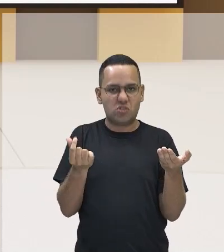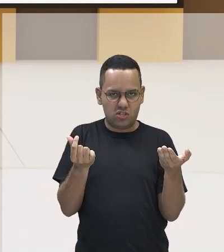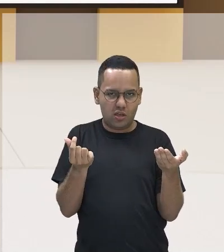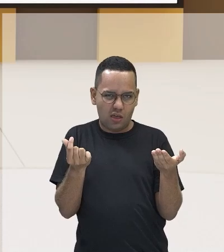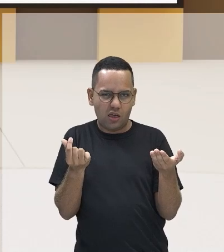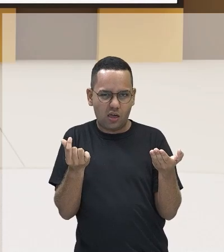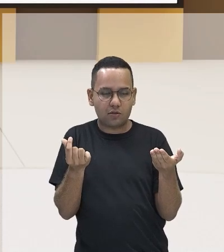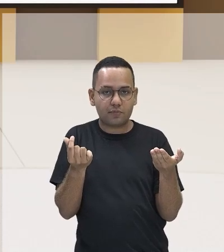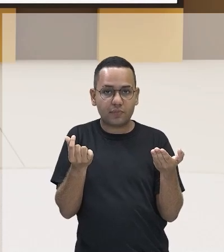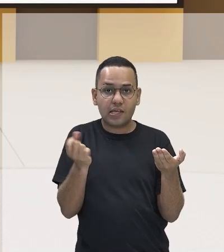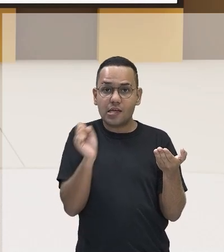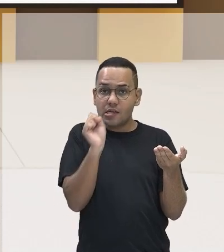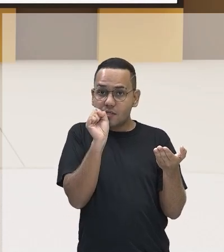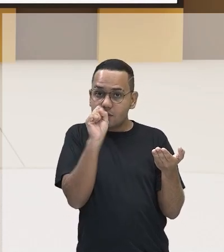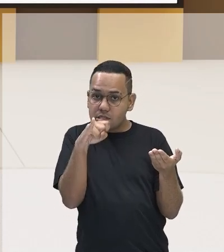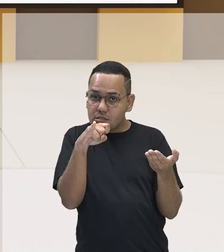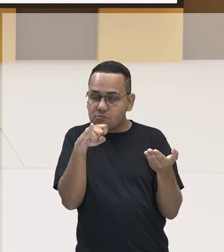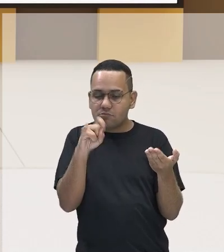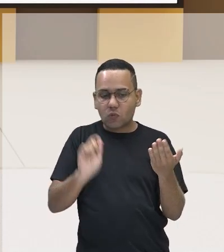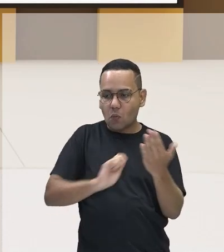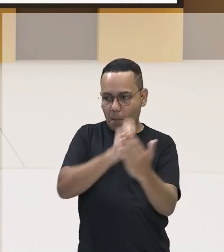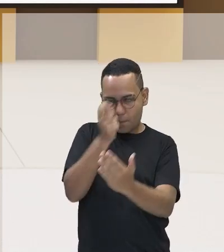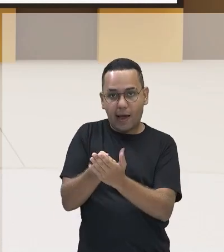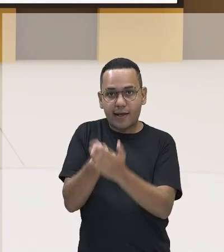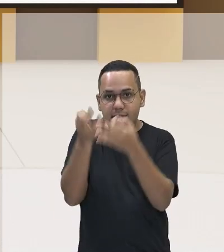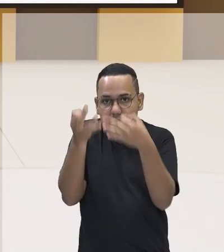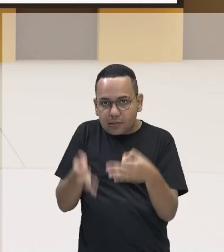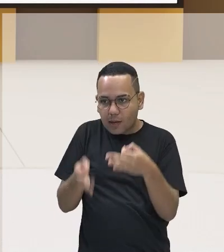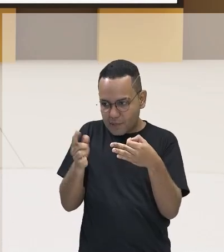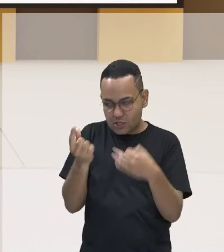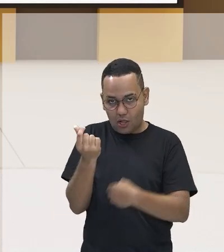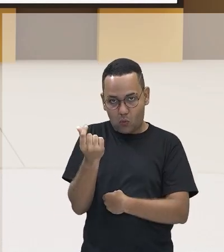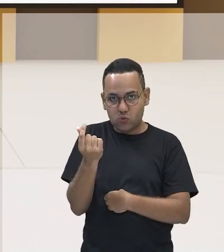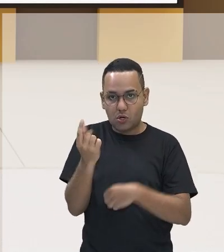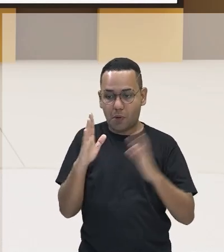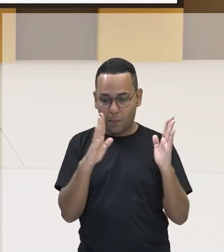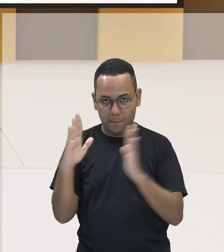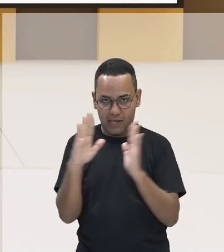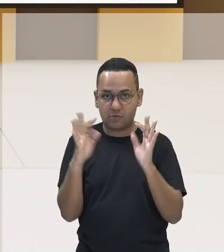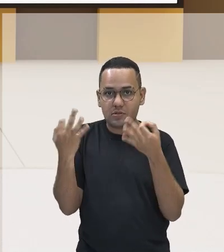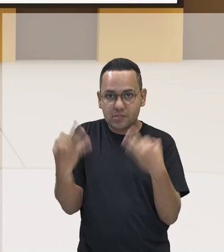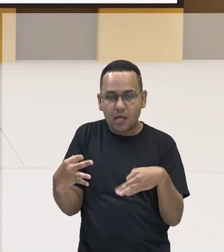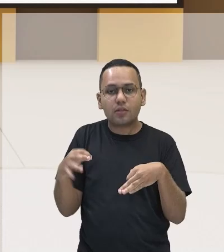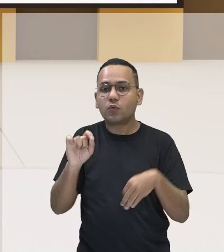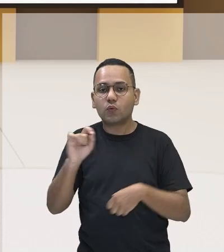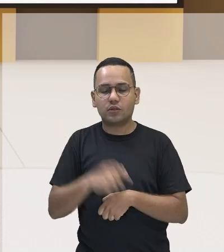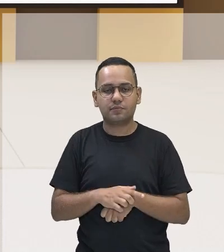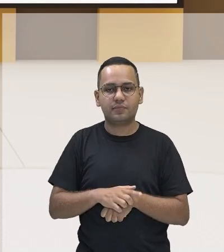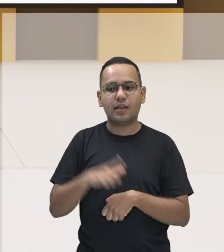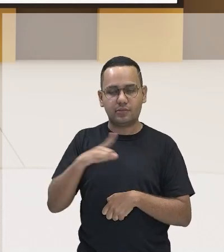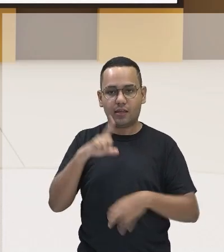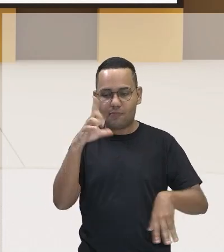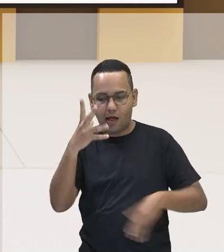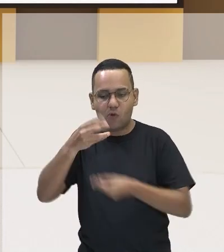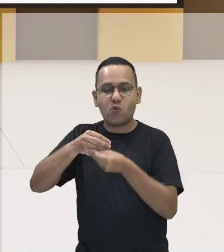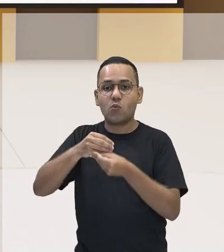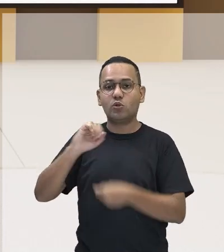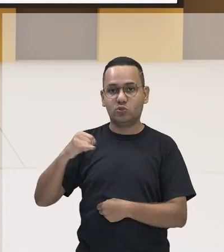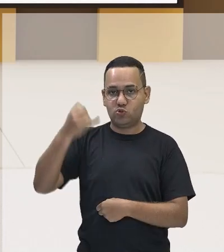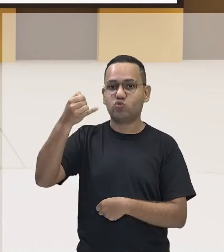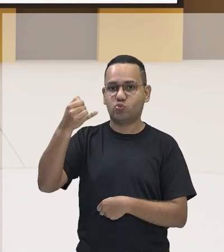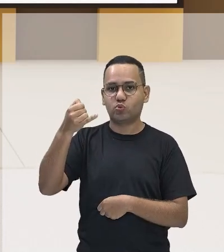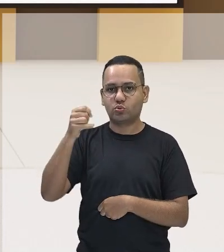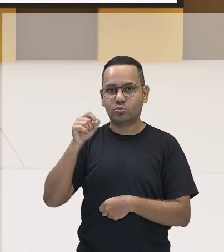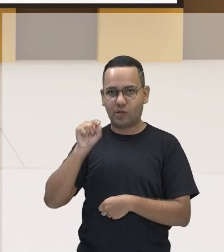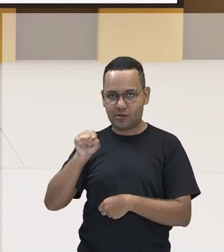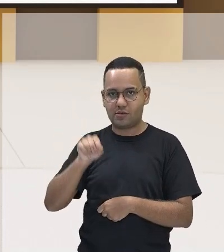cobrir o valor que o banco te emprestou, né, nesse determinado tempo, aí sim são cobrados juros em cima desse valor